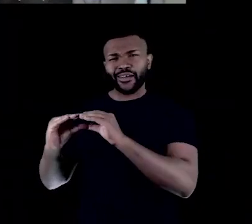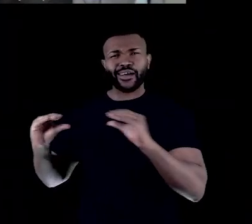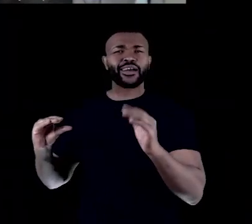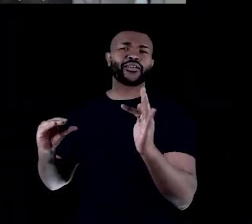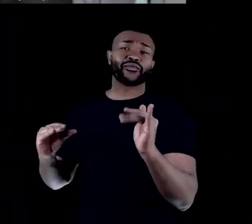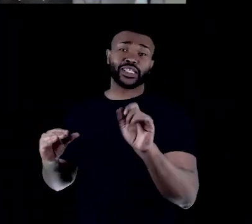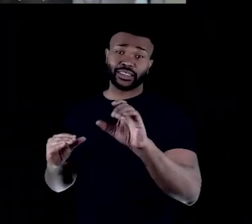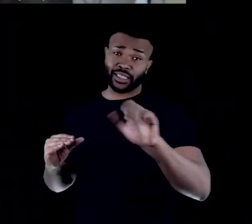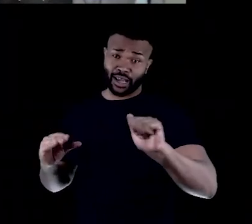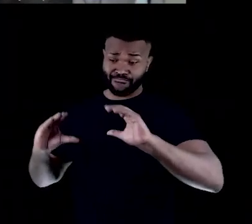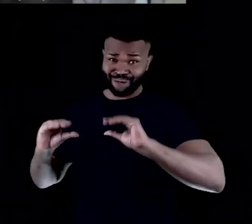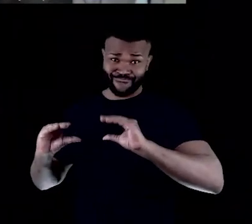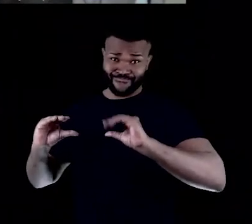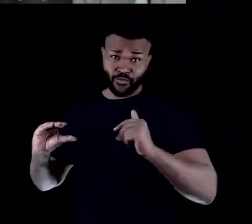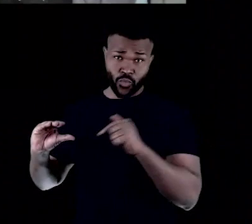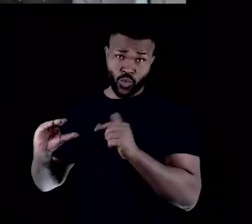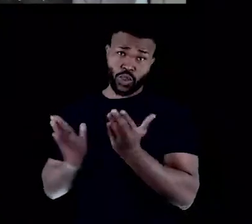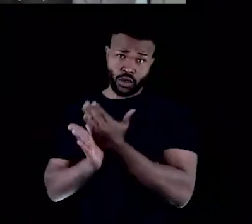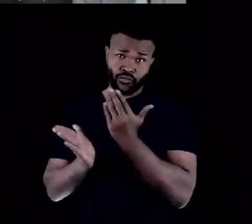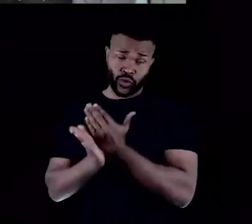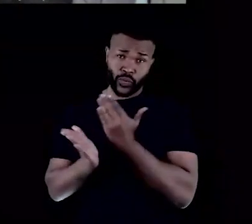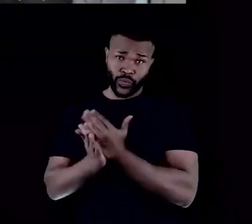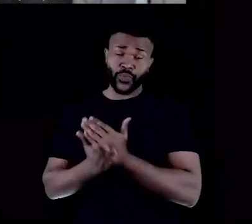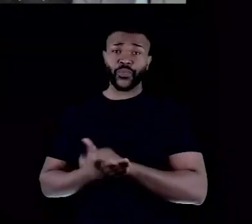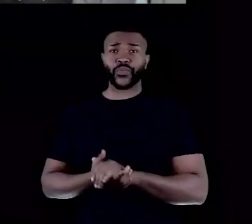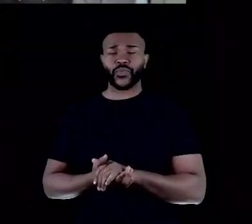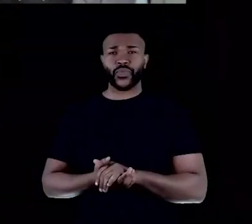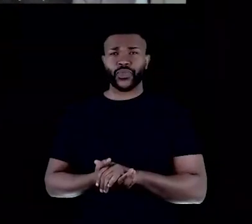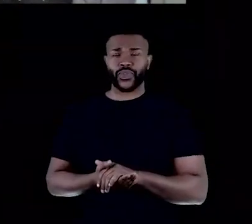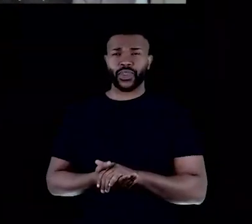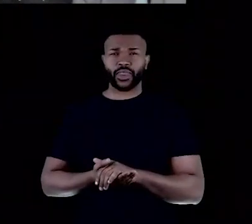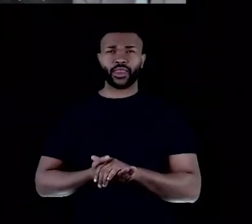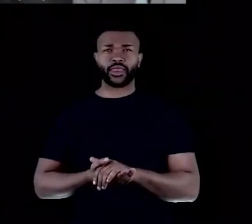uma dimensão física, né? Tem um tato nele aqui.